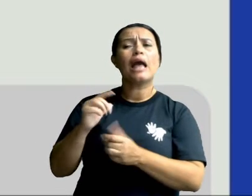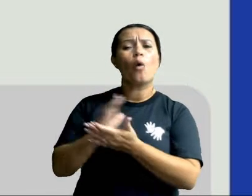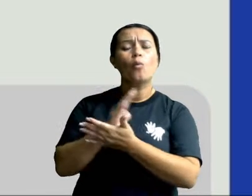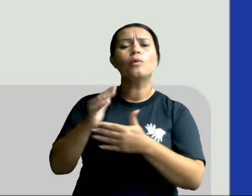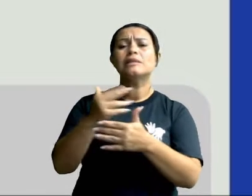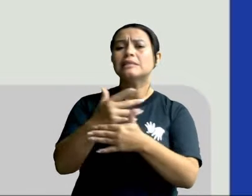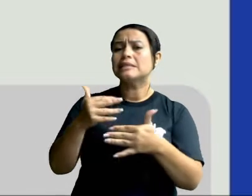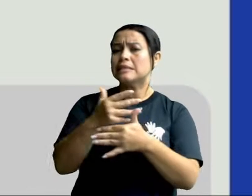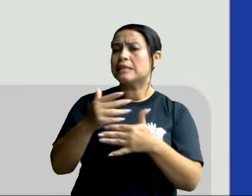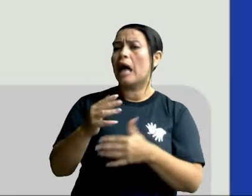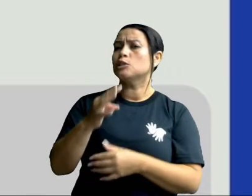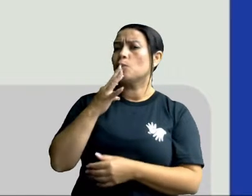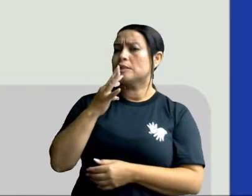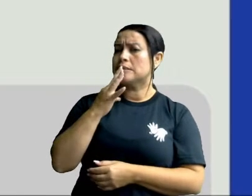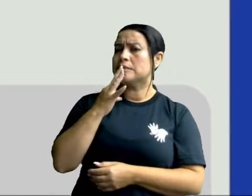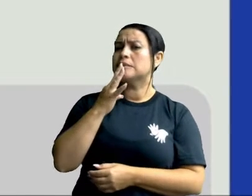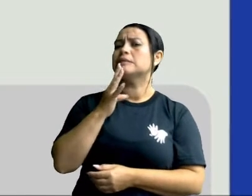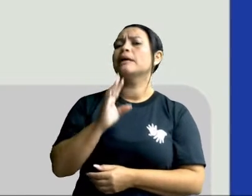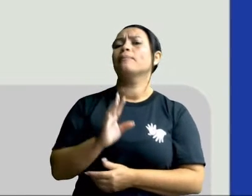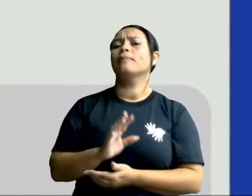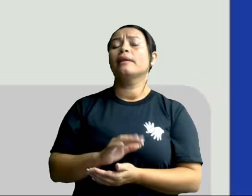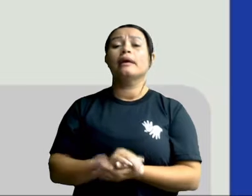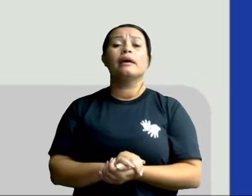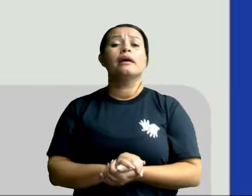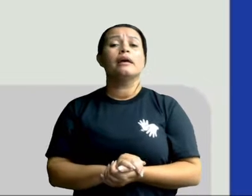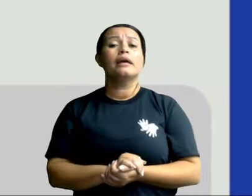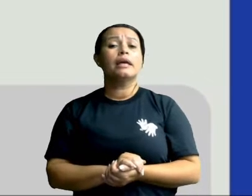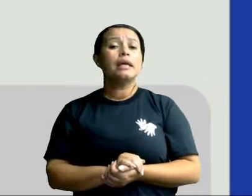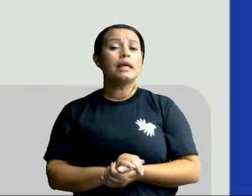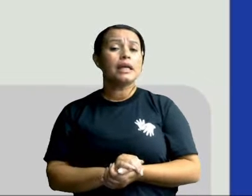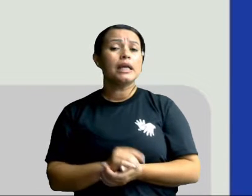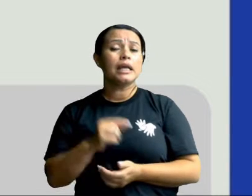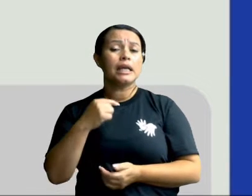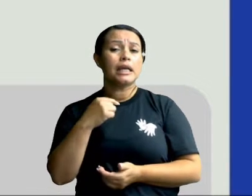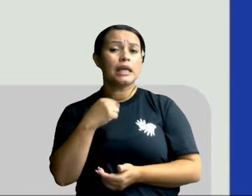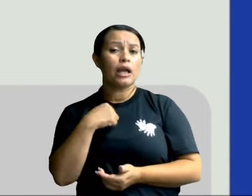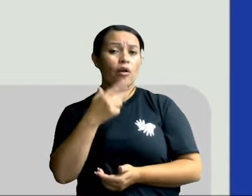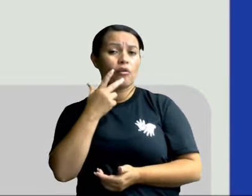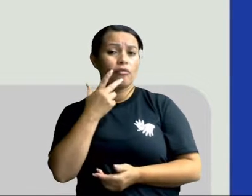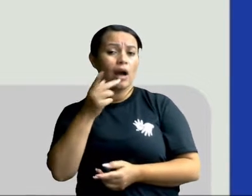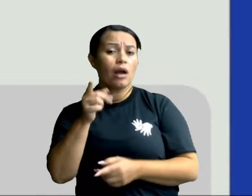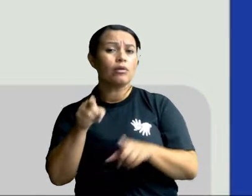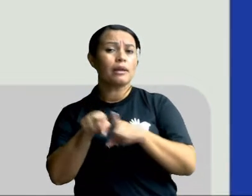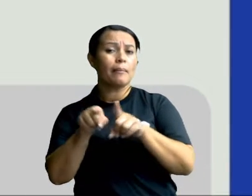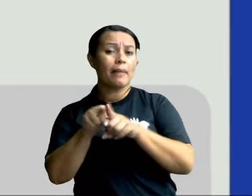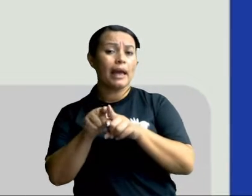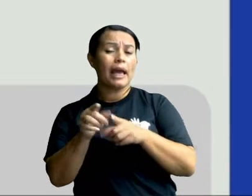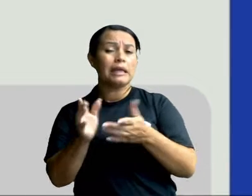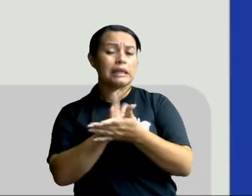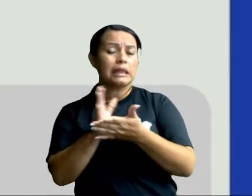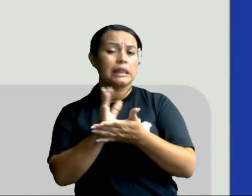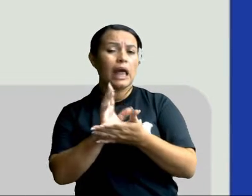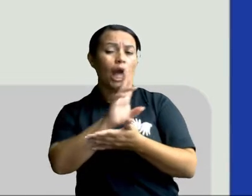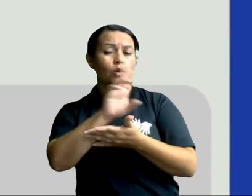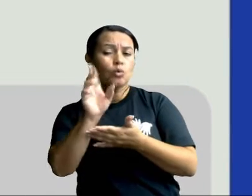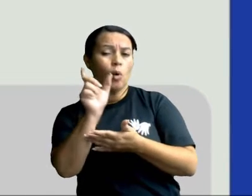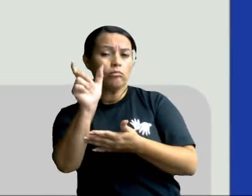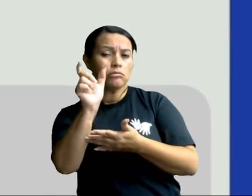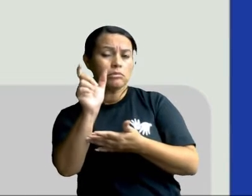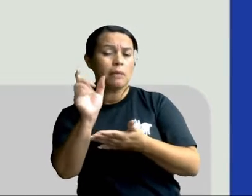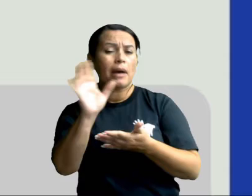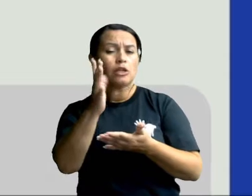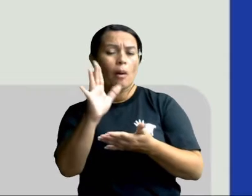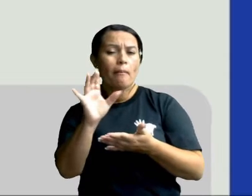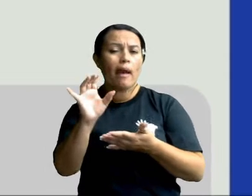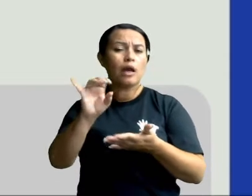bastante conhecidas, como Hong Kong, né? E eu chamo a atenção ali para Wuhan, né, no centro, mas um pouco mais ao